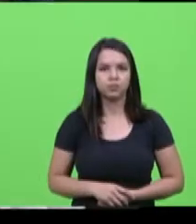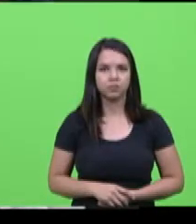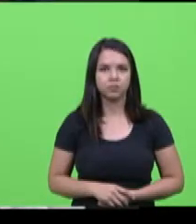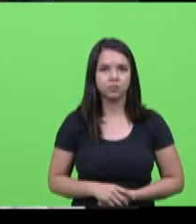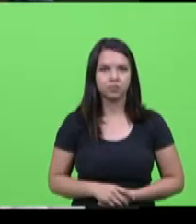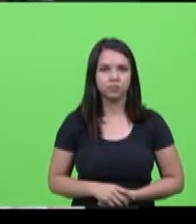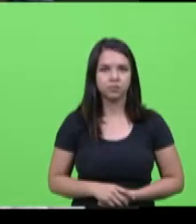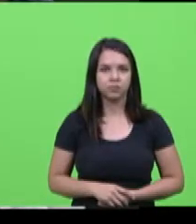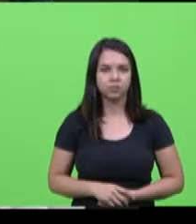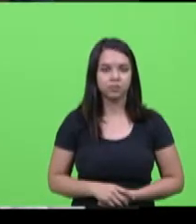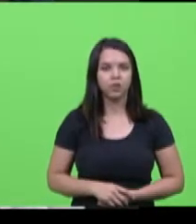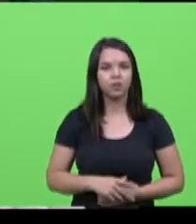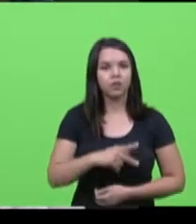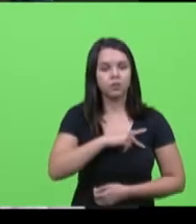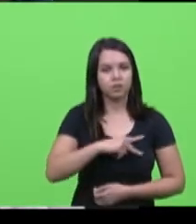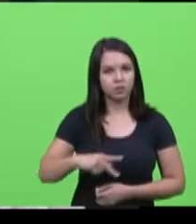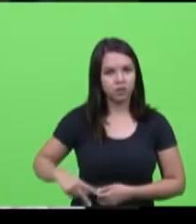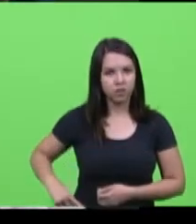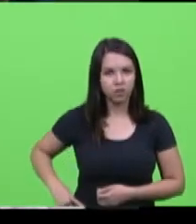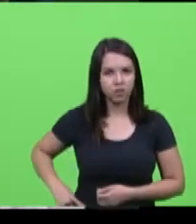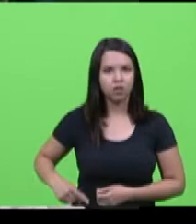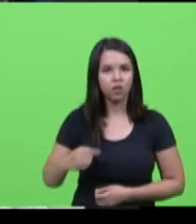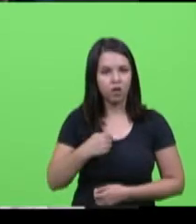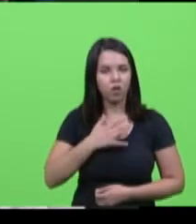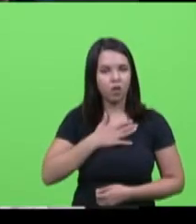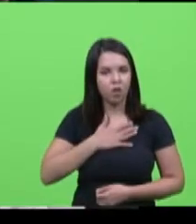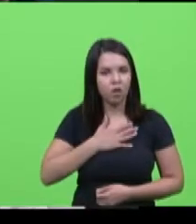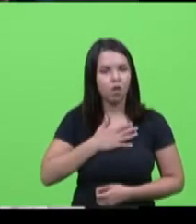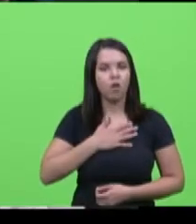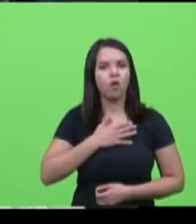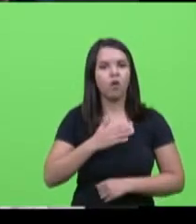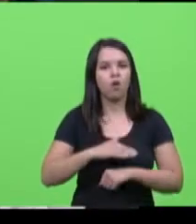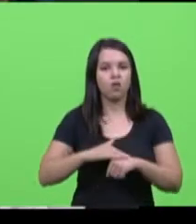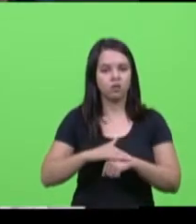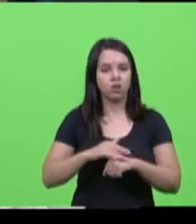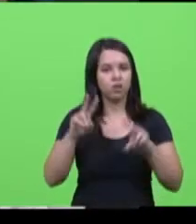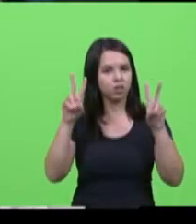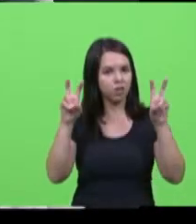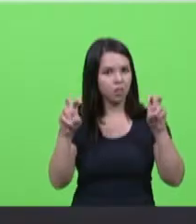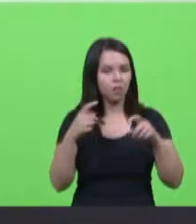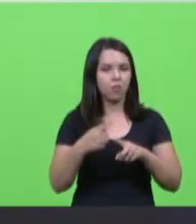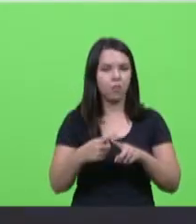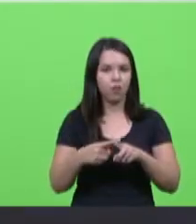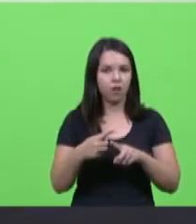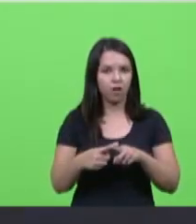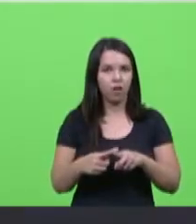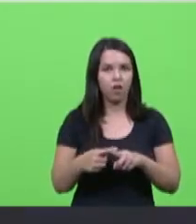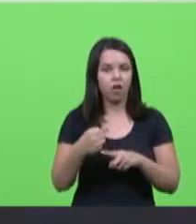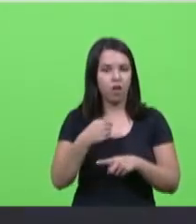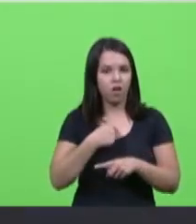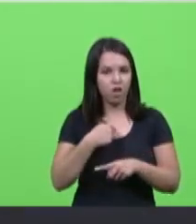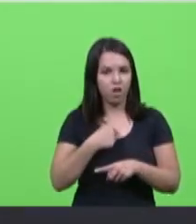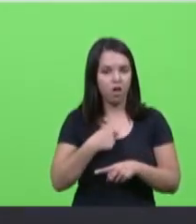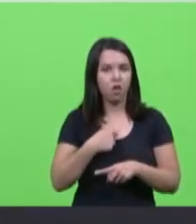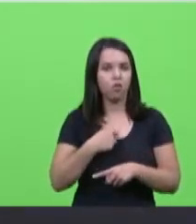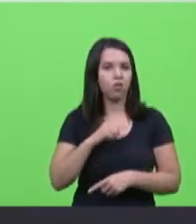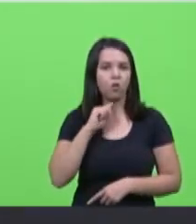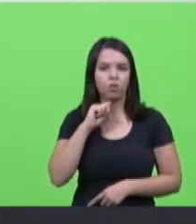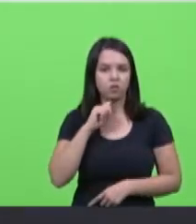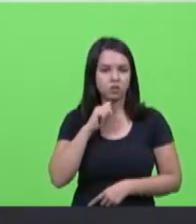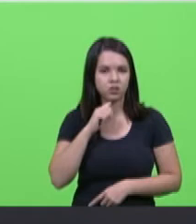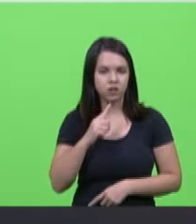Senhor presidente, me interessa falar sobre esse tema porque eu sou uma mulher que não consigo viver afastada da minha fé. Nesses tempos